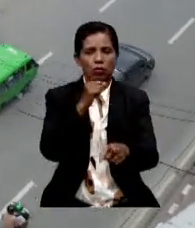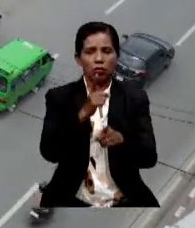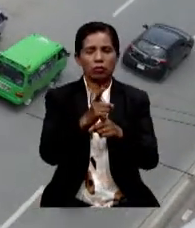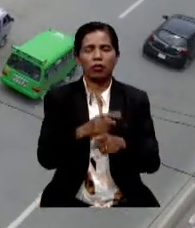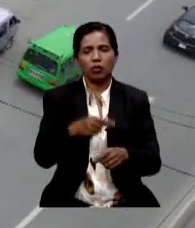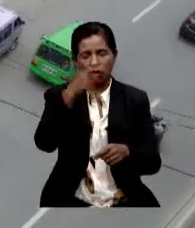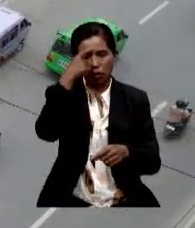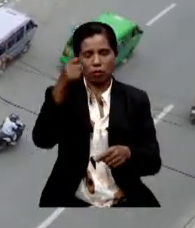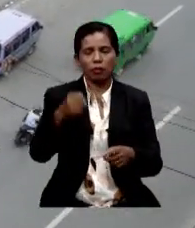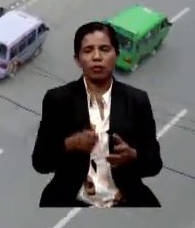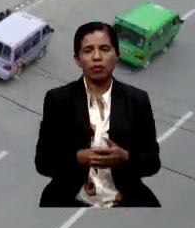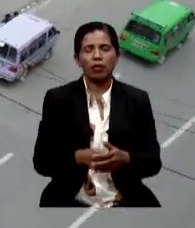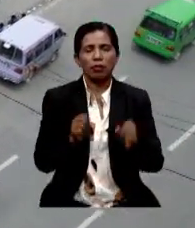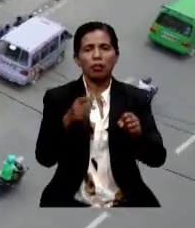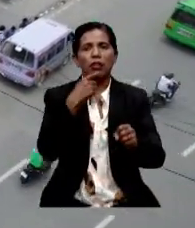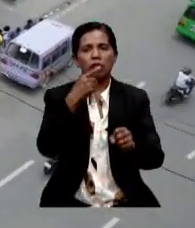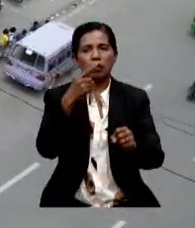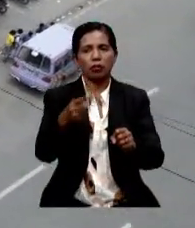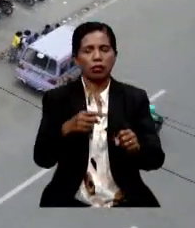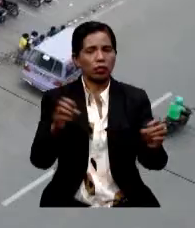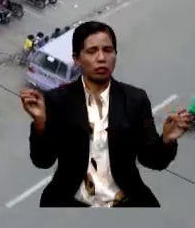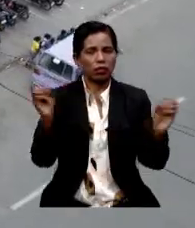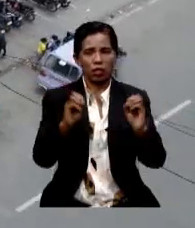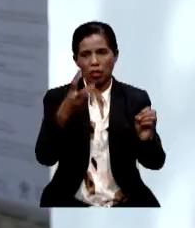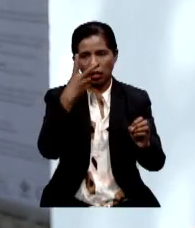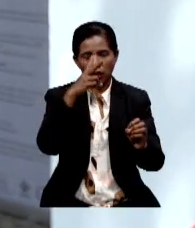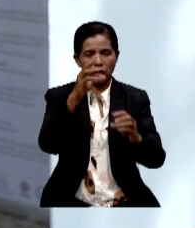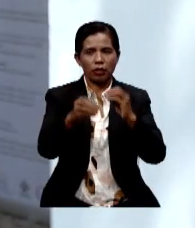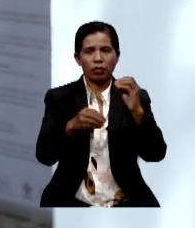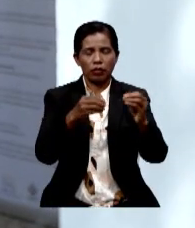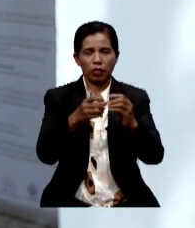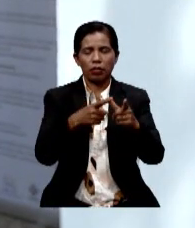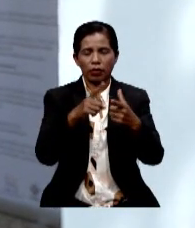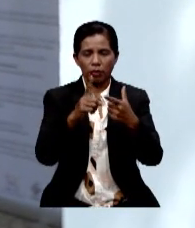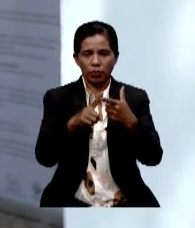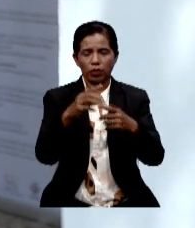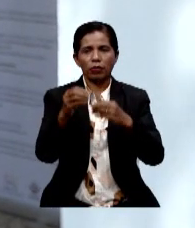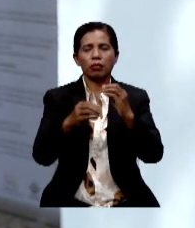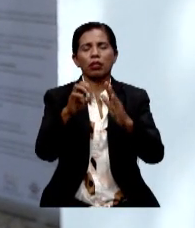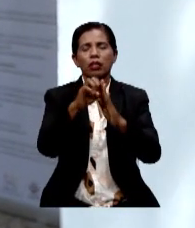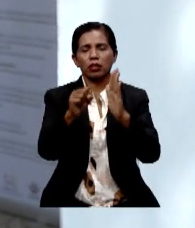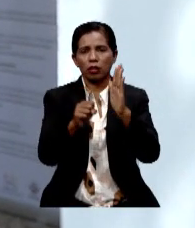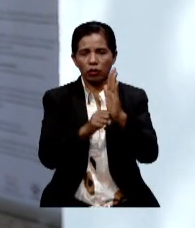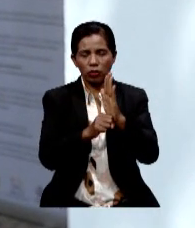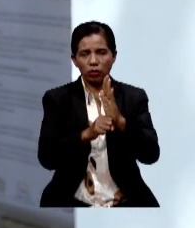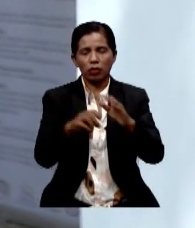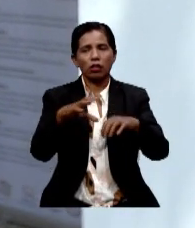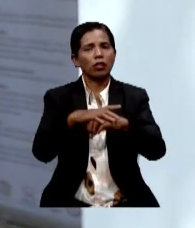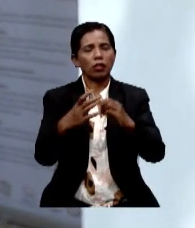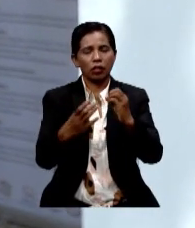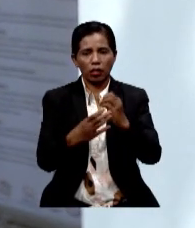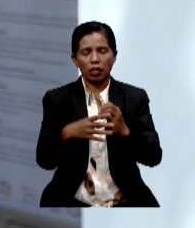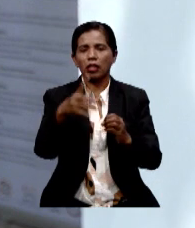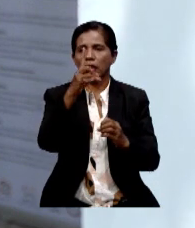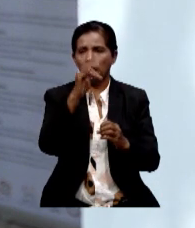desorganizado tamba beledean katak falta mos de controlo e depois kona ba estatuto rai mos lelewe